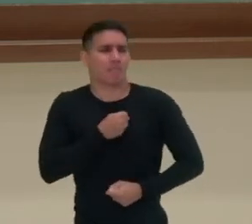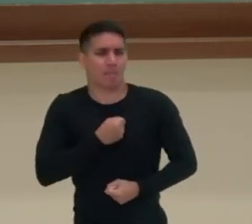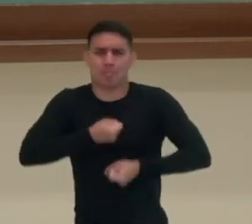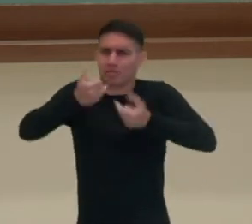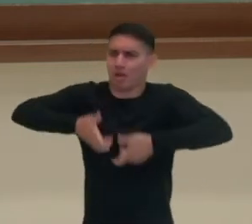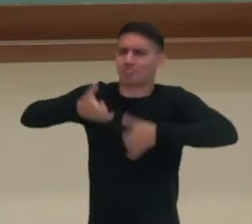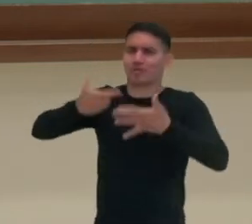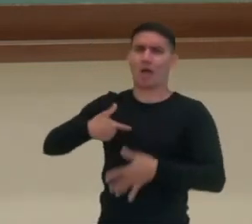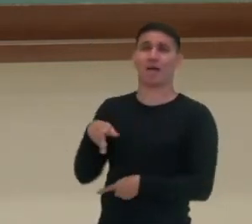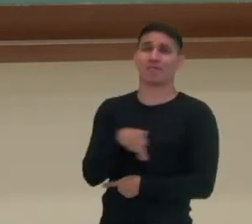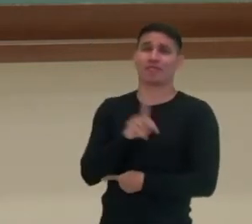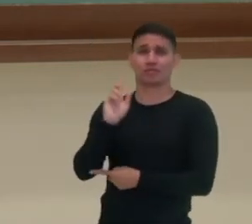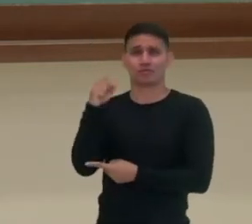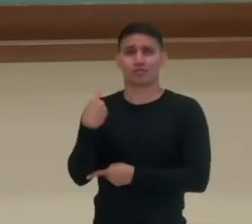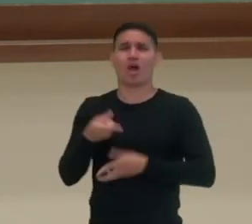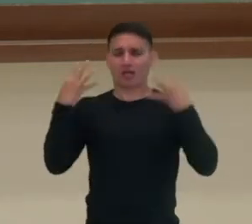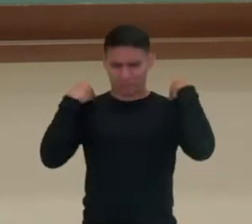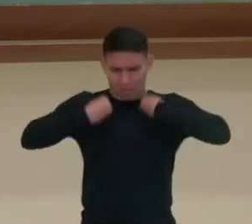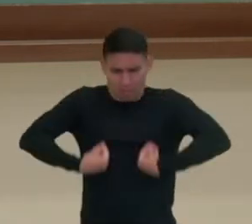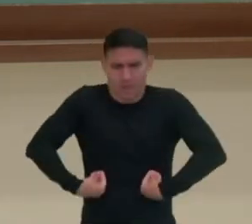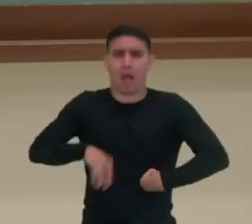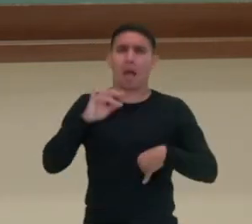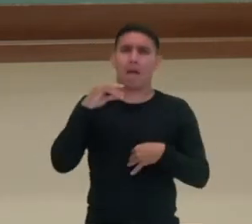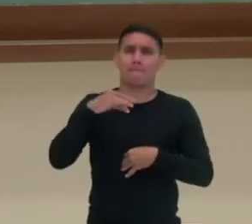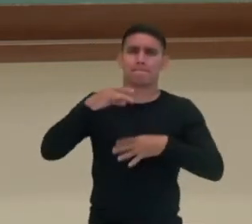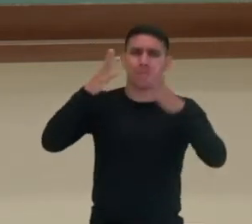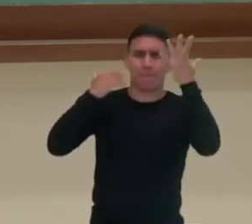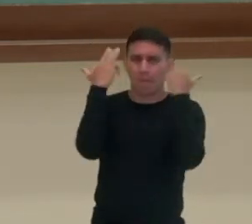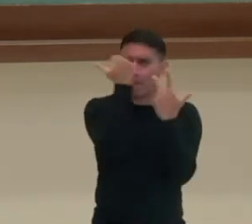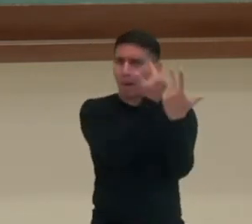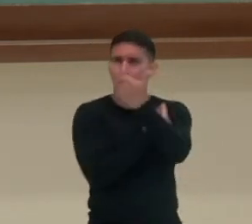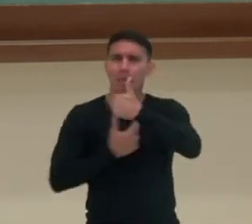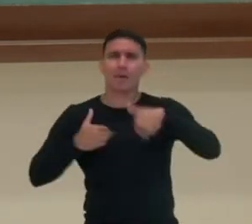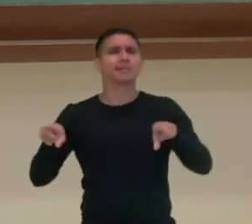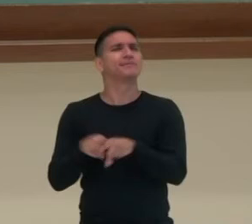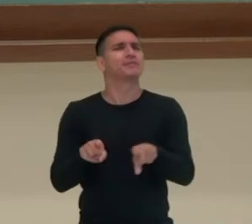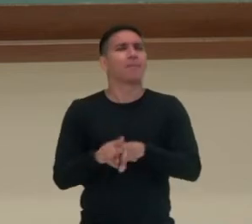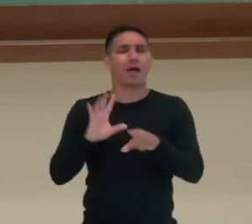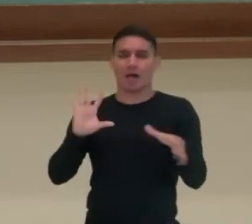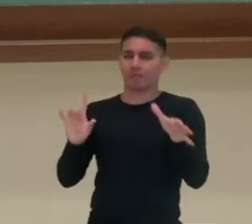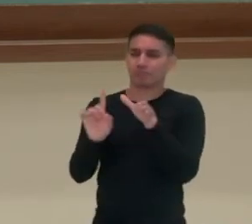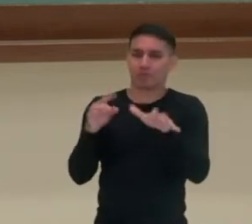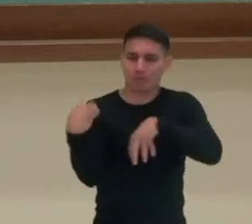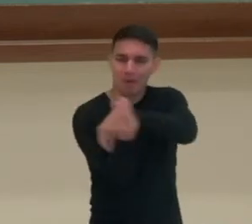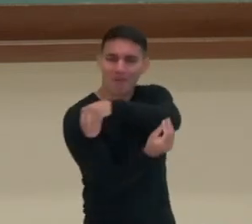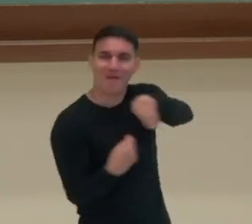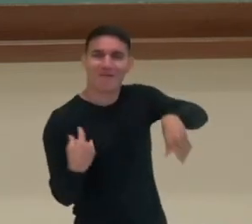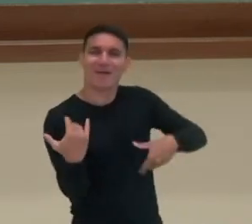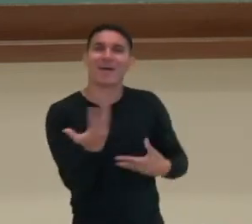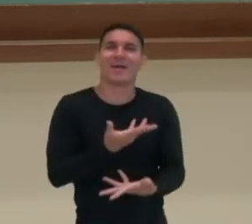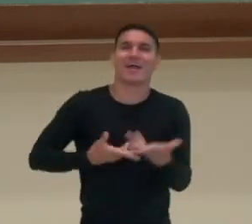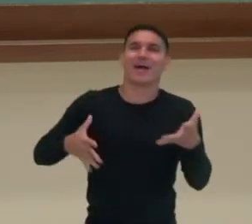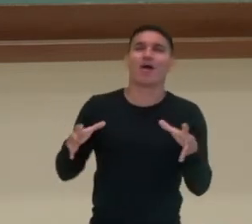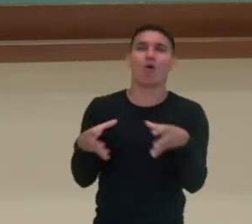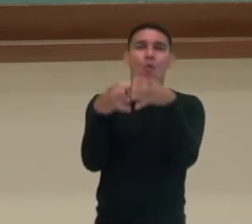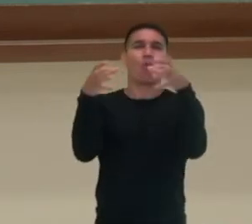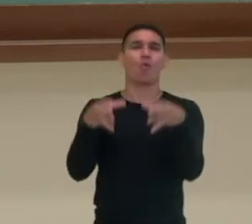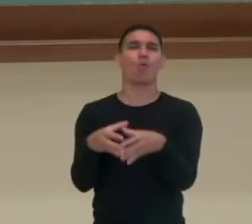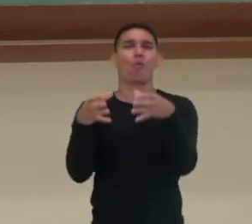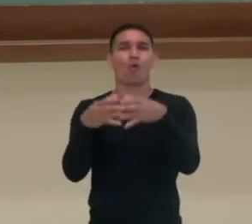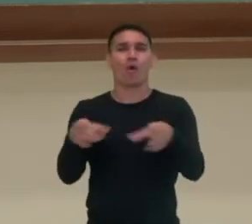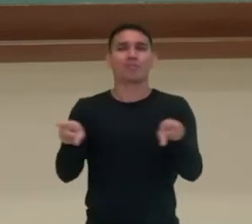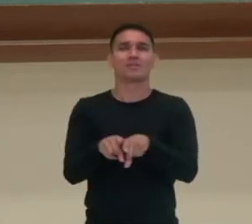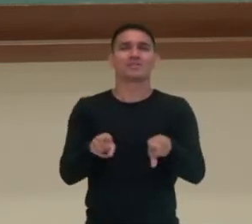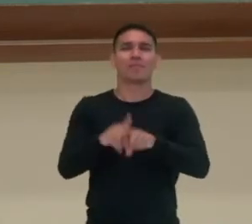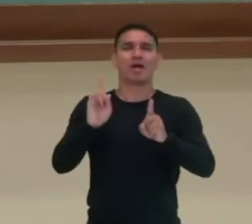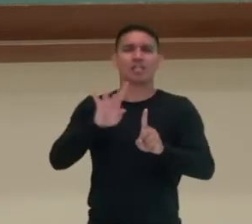professor a gente até se veste, se caracteriza para poder ficar ali no meio da galera como